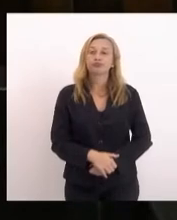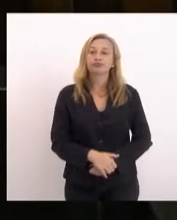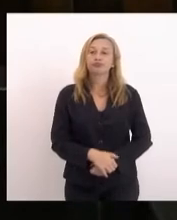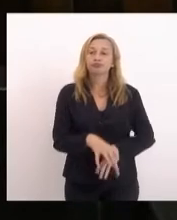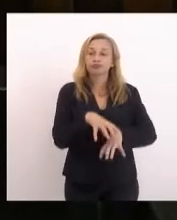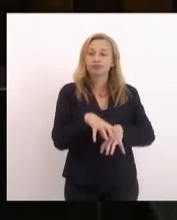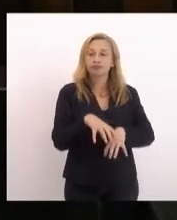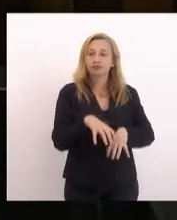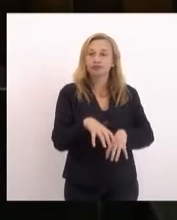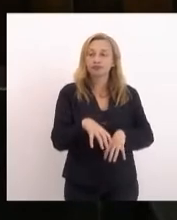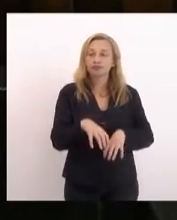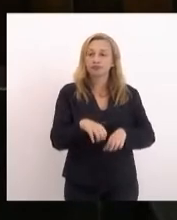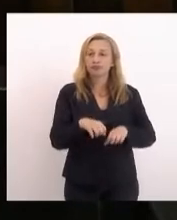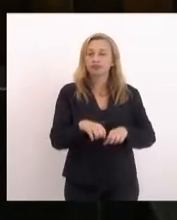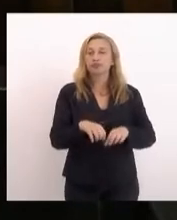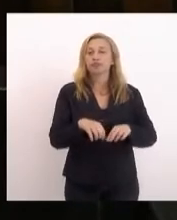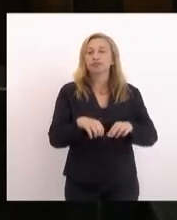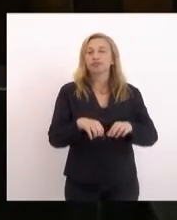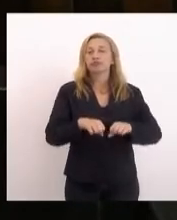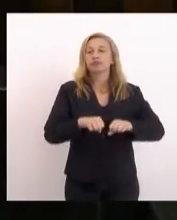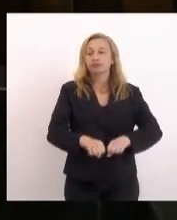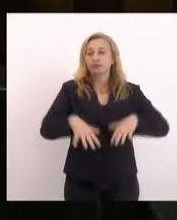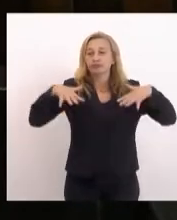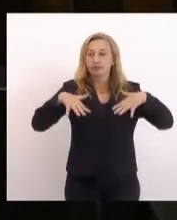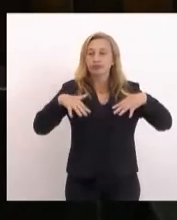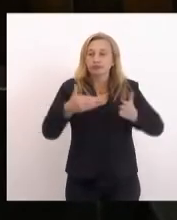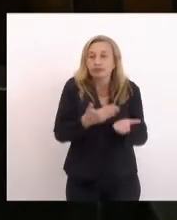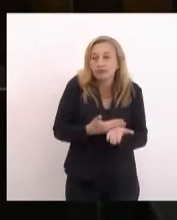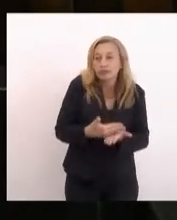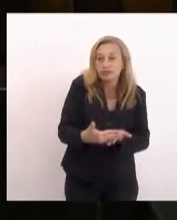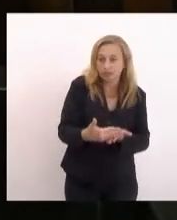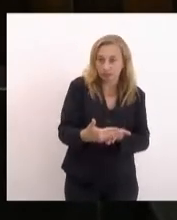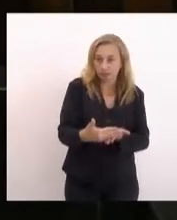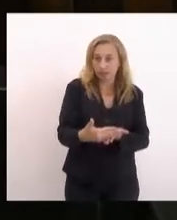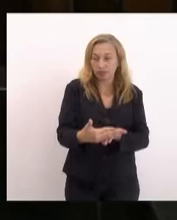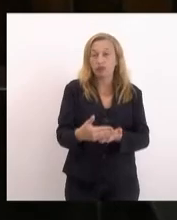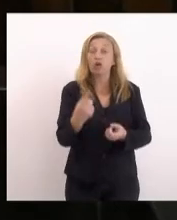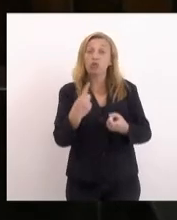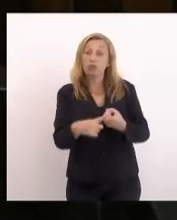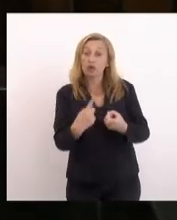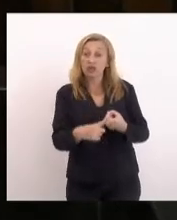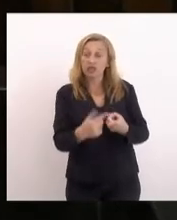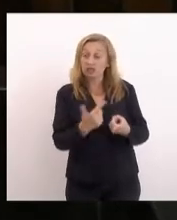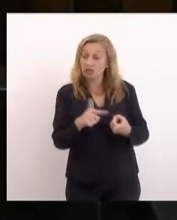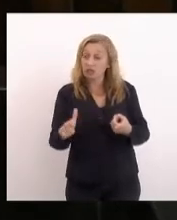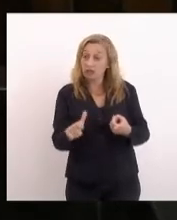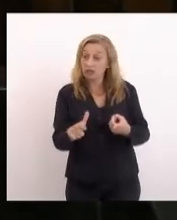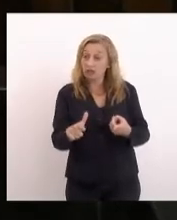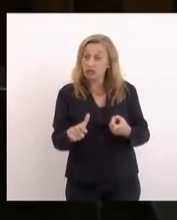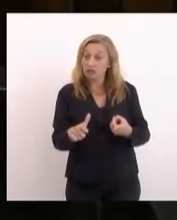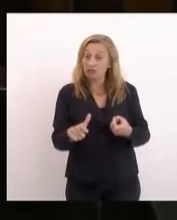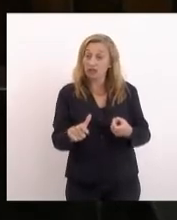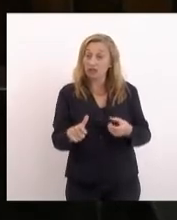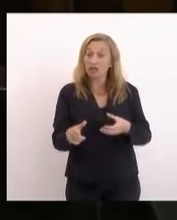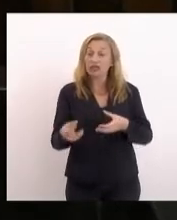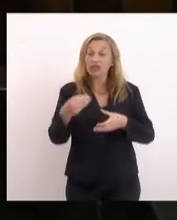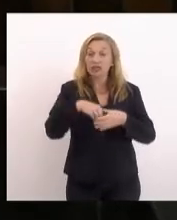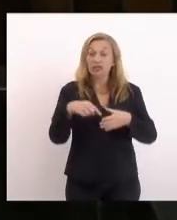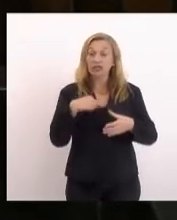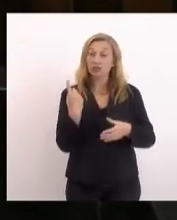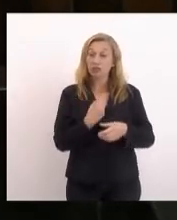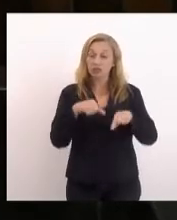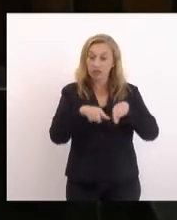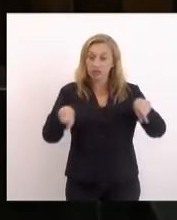plenário por causa da solenidade de abertura, porque senão estaríamos assistindo à sessão dos nossos gabinetes.